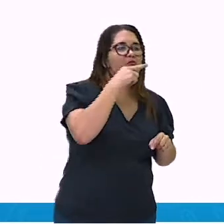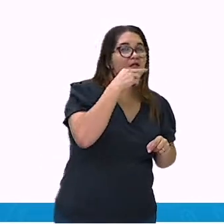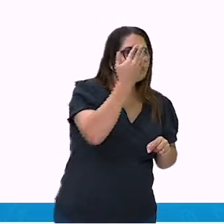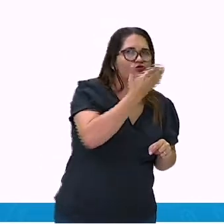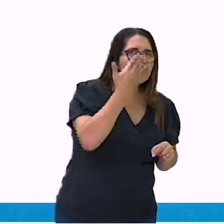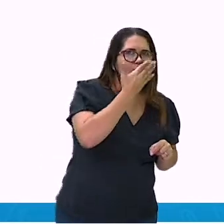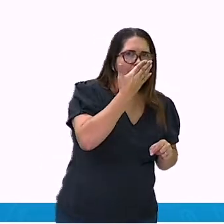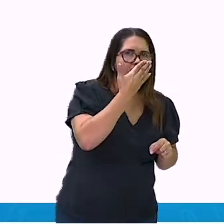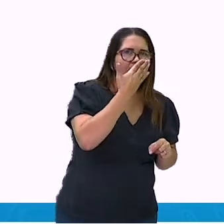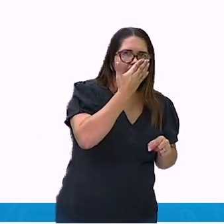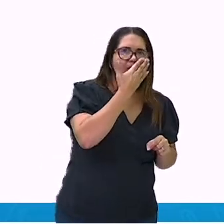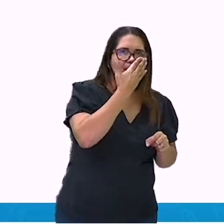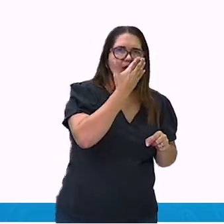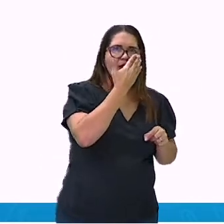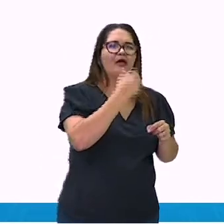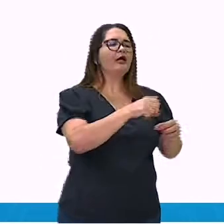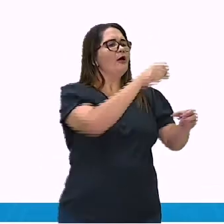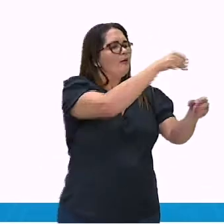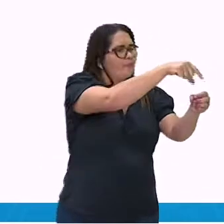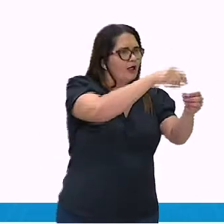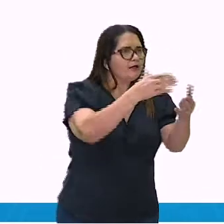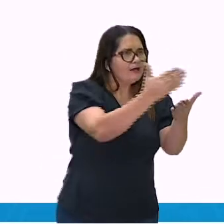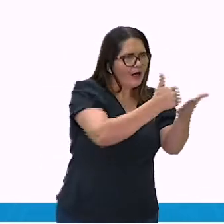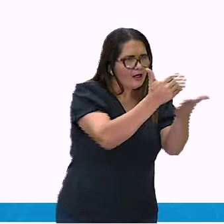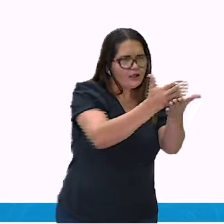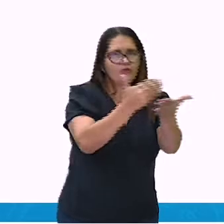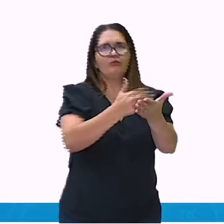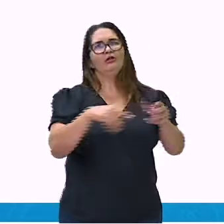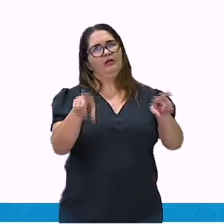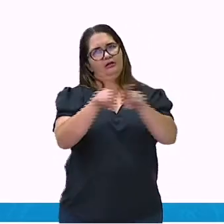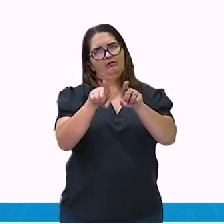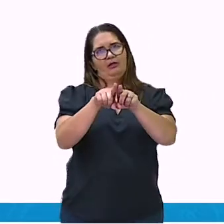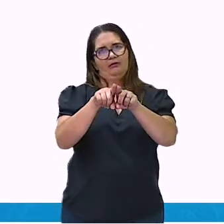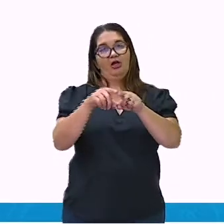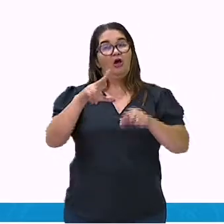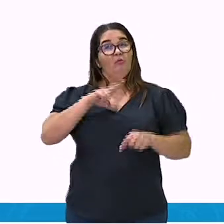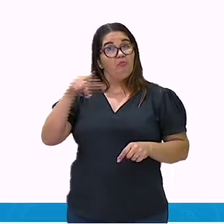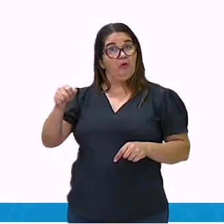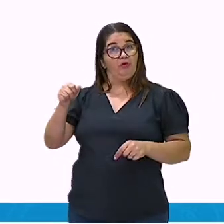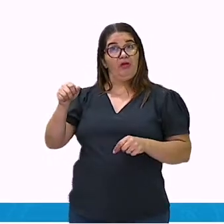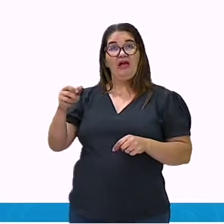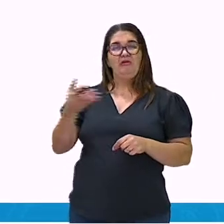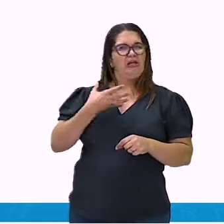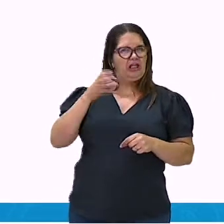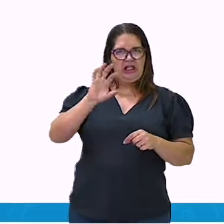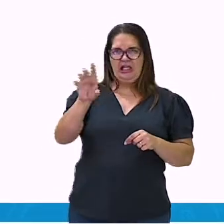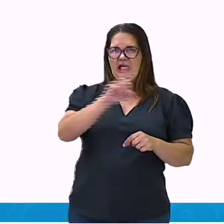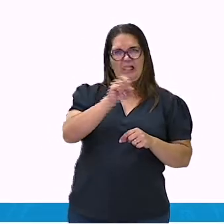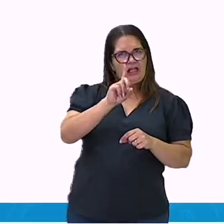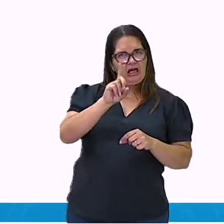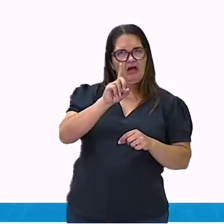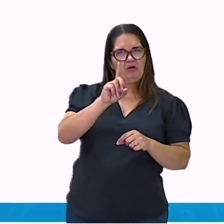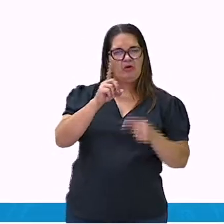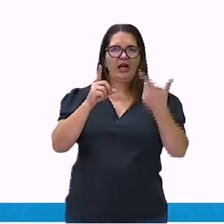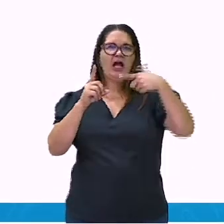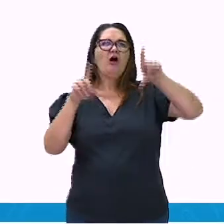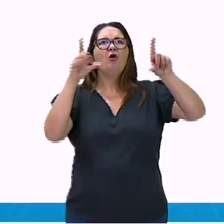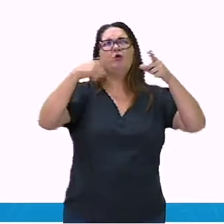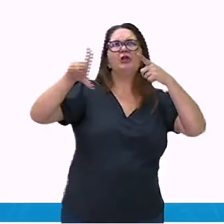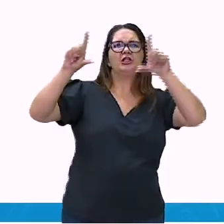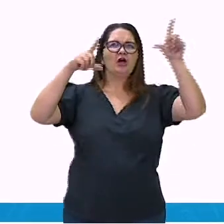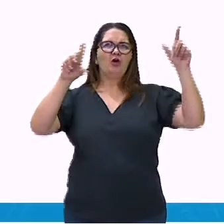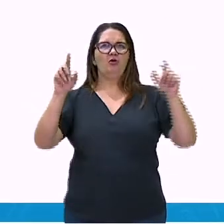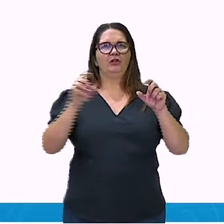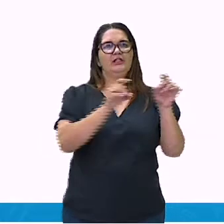metrópole, o que era interessante era o lucro da atividade da cana-do-açúcar,